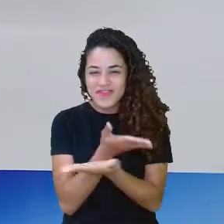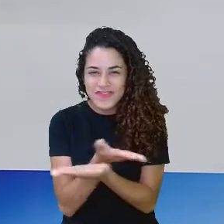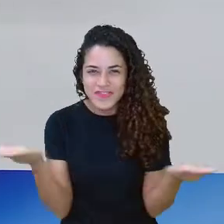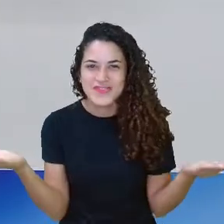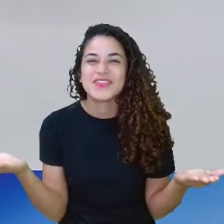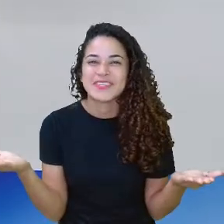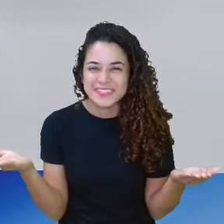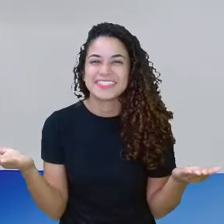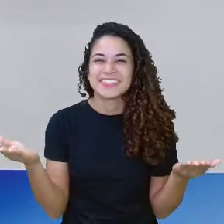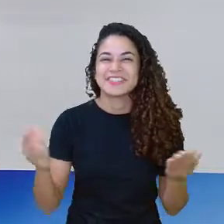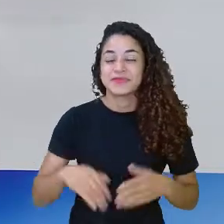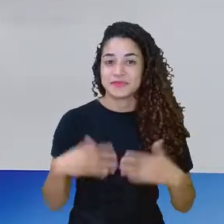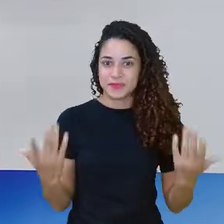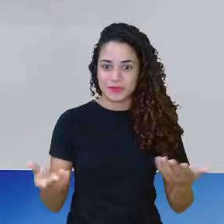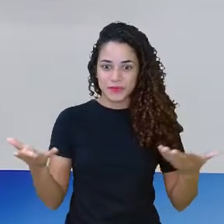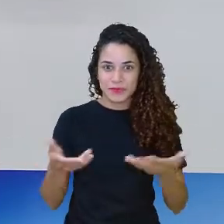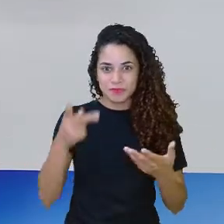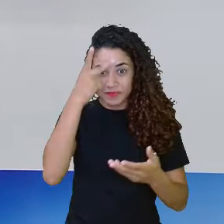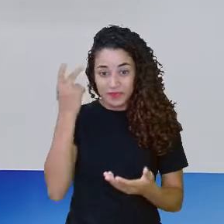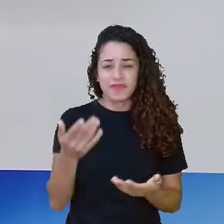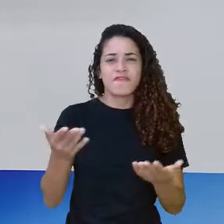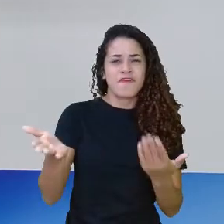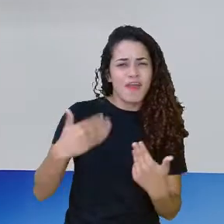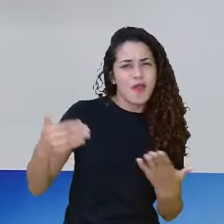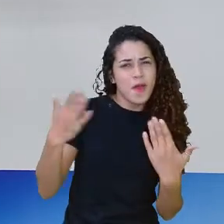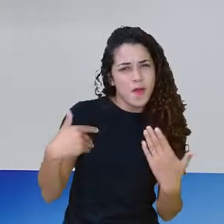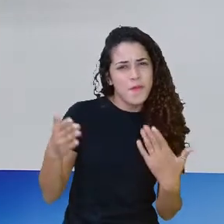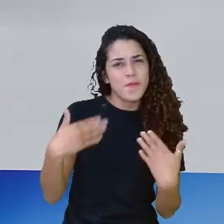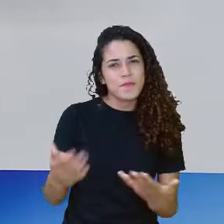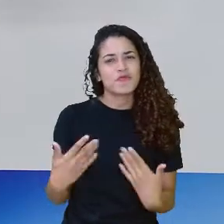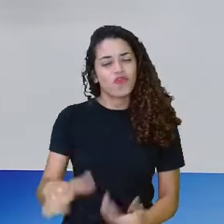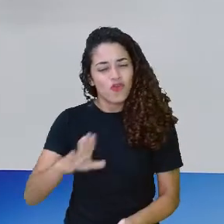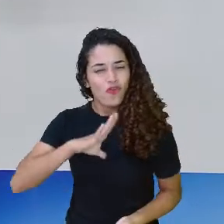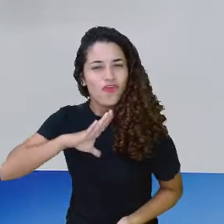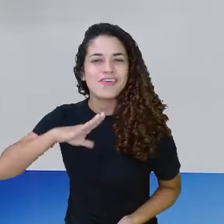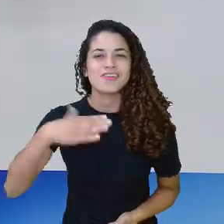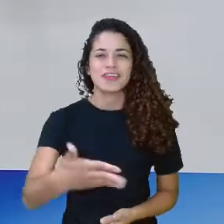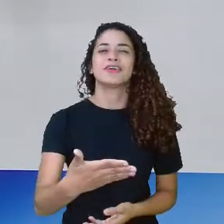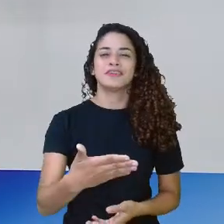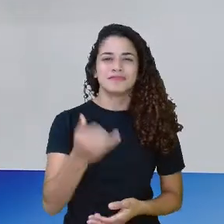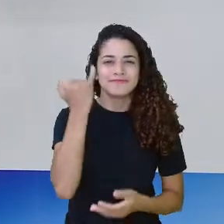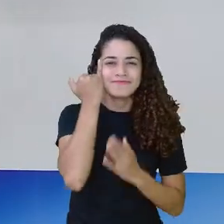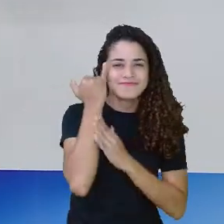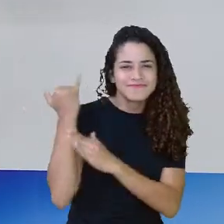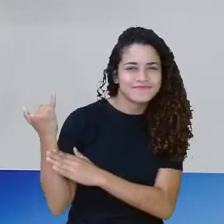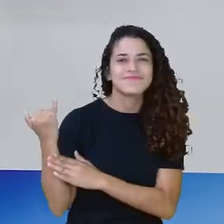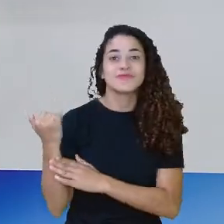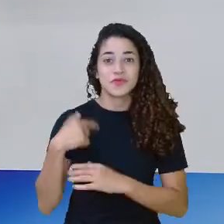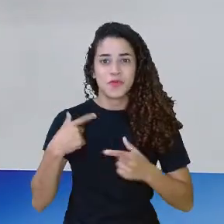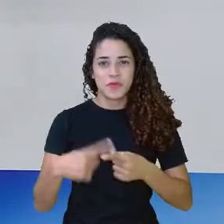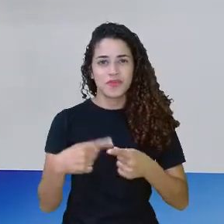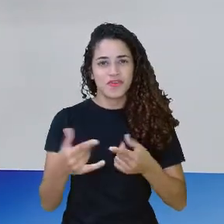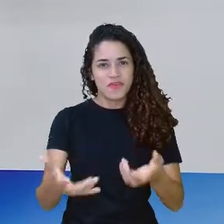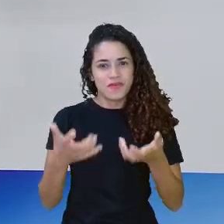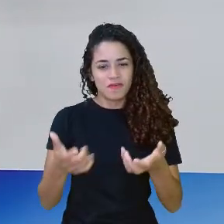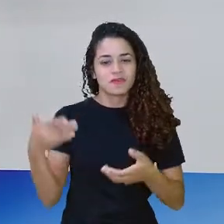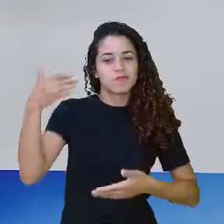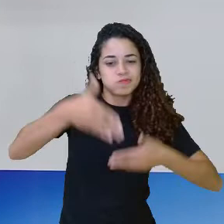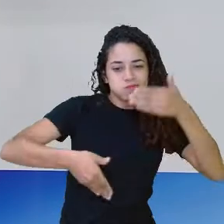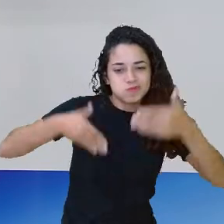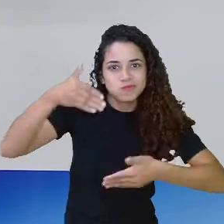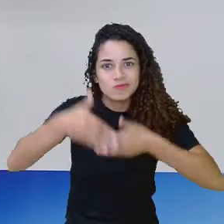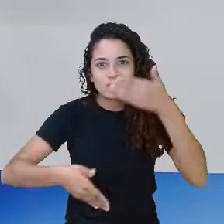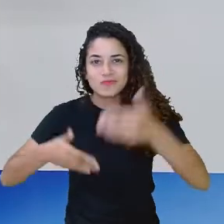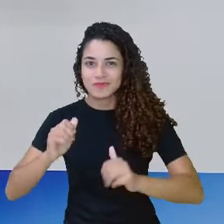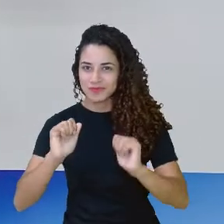gente, ó, vou até soltar aqui, bate palmas, chama essa coragem, porque eu quero vocês aqui, ó, participando,